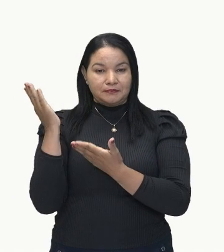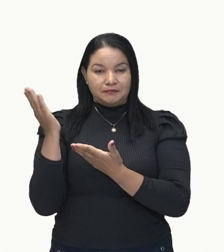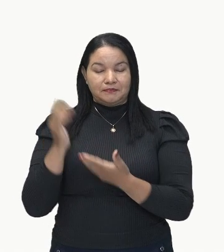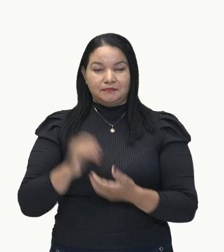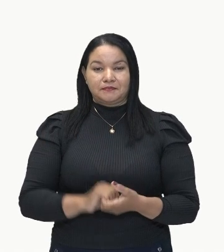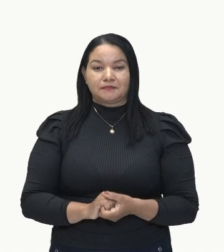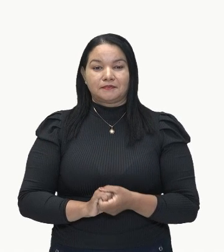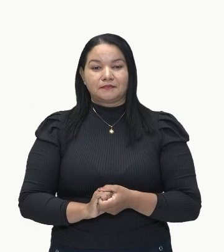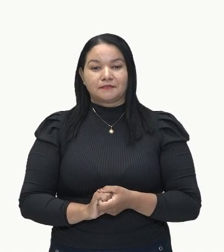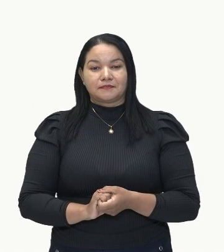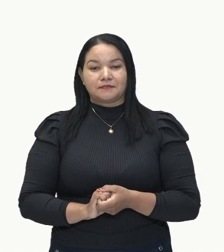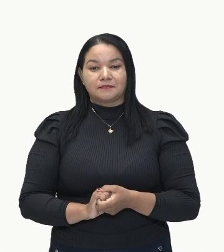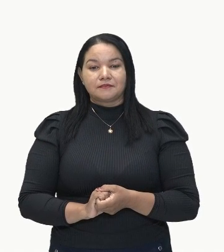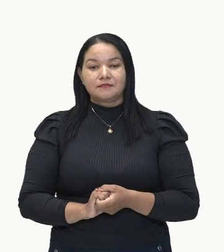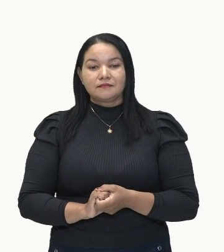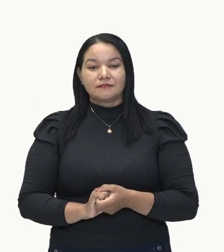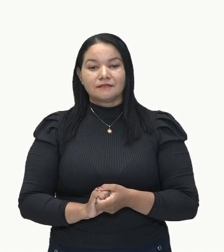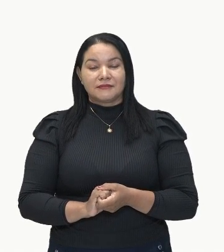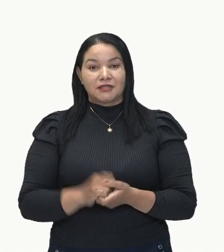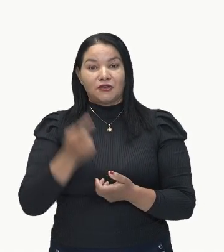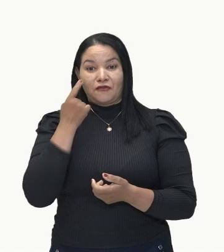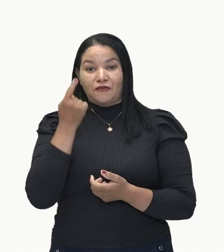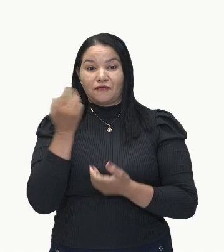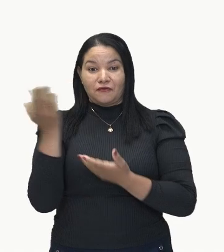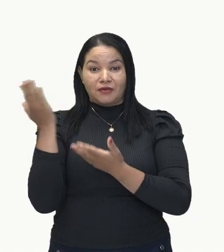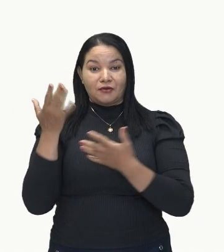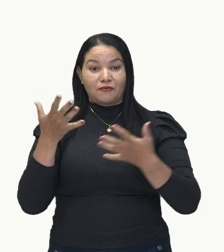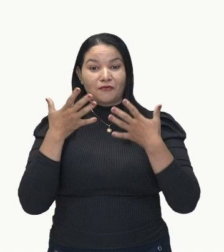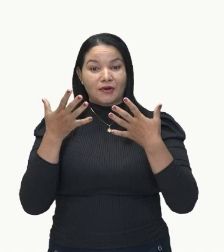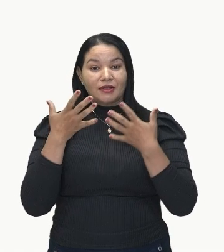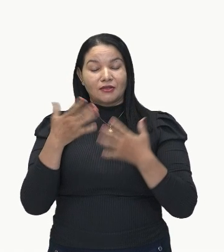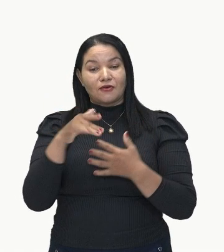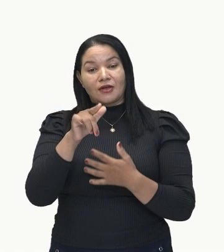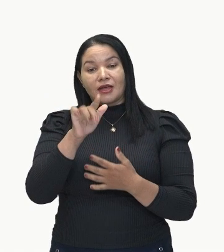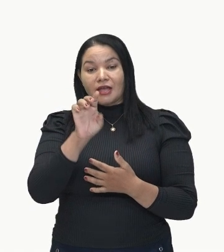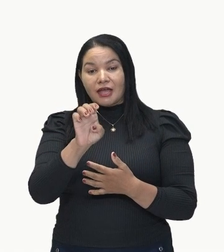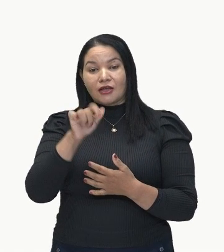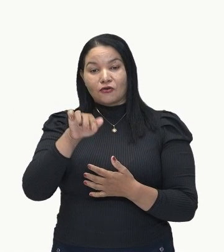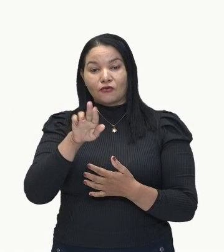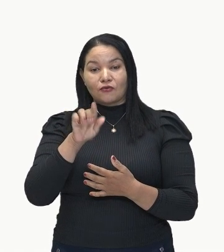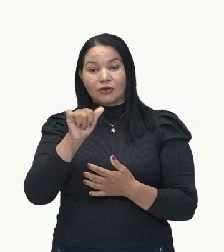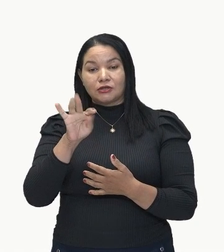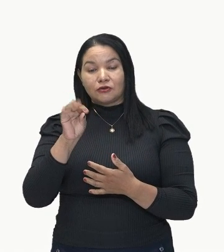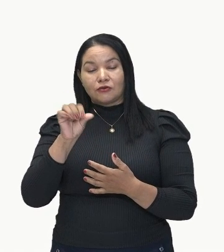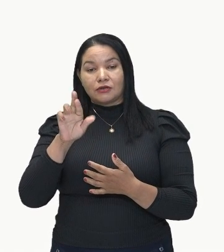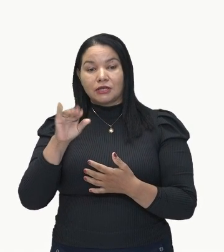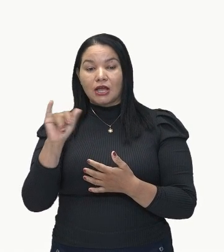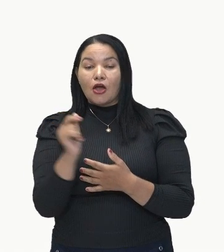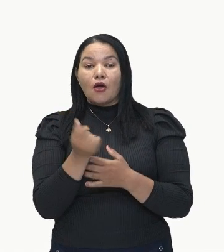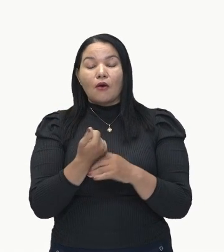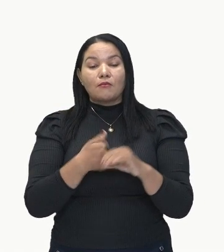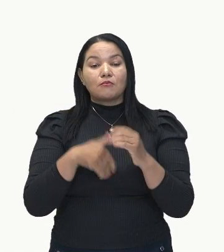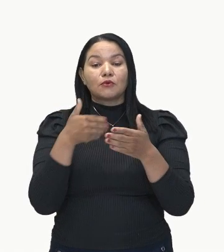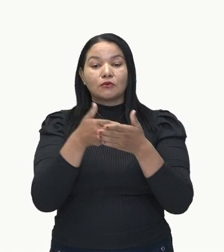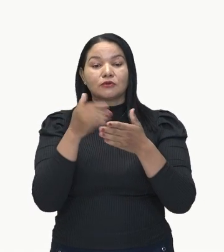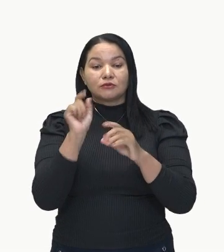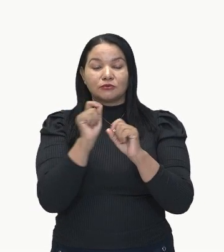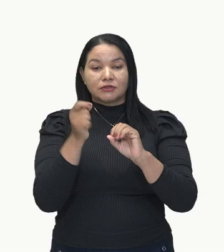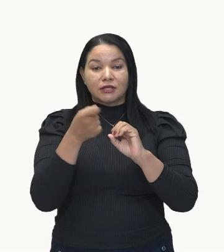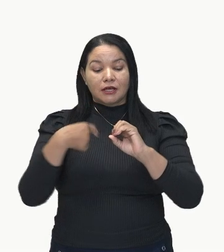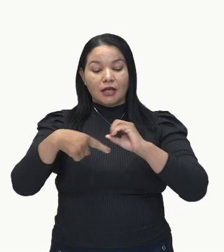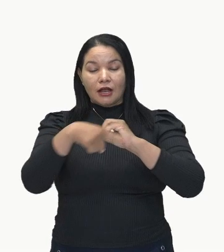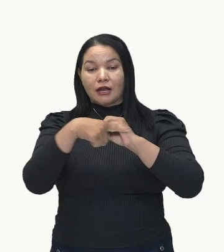clima equatorial nessa região próximo à linha do Equador. Vamos ter aí também o